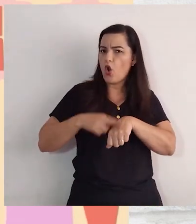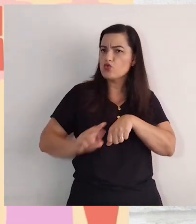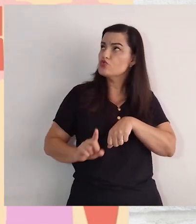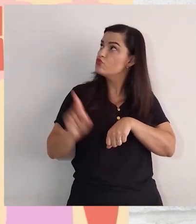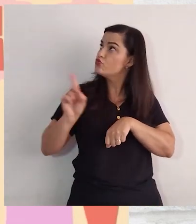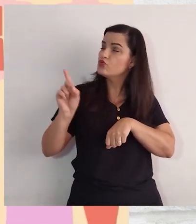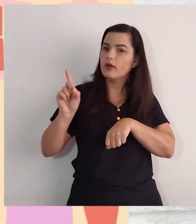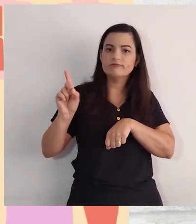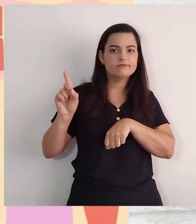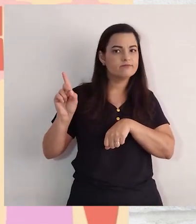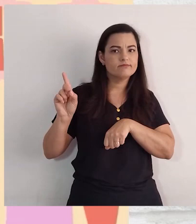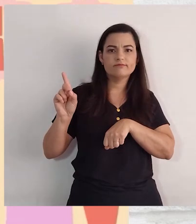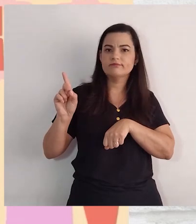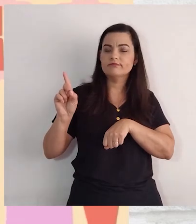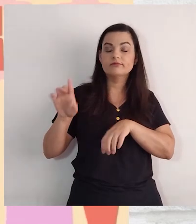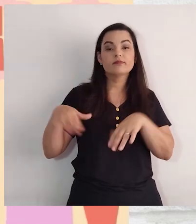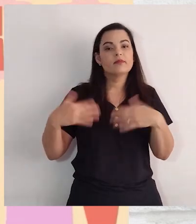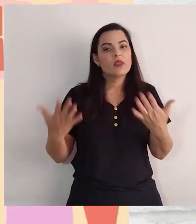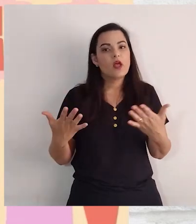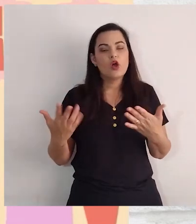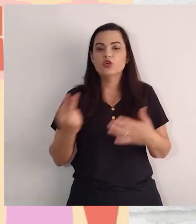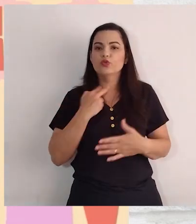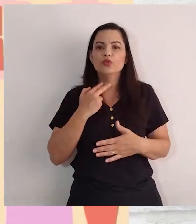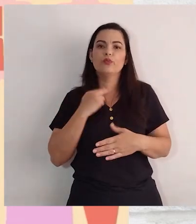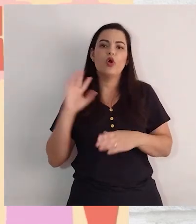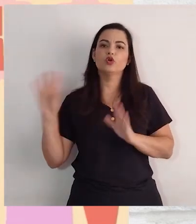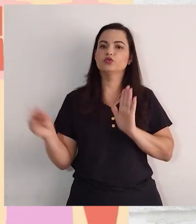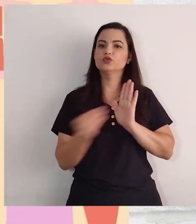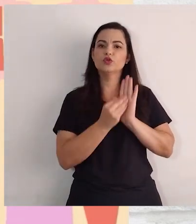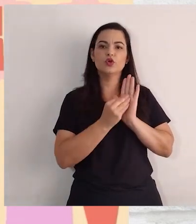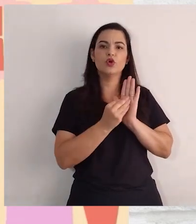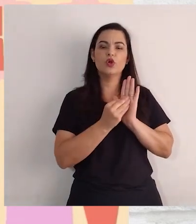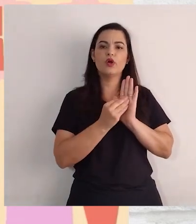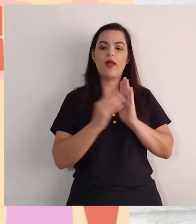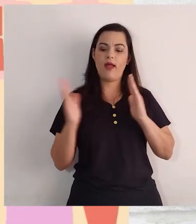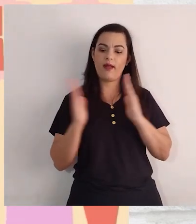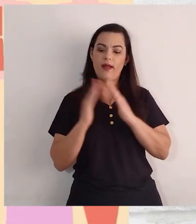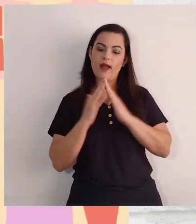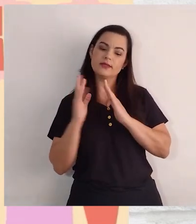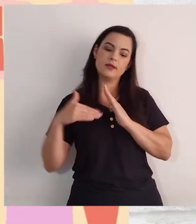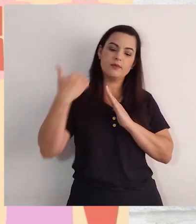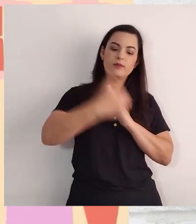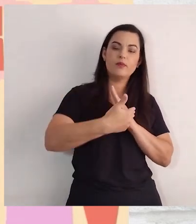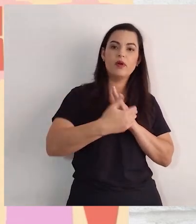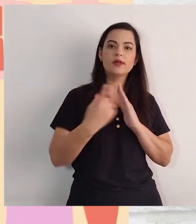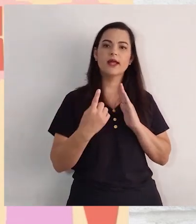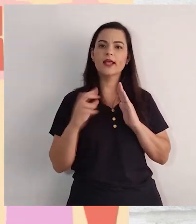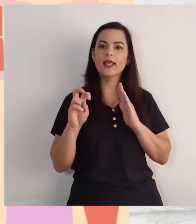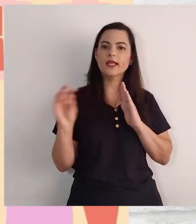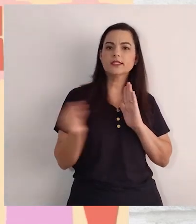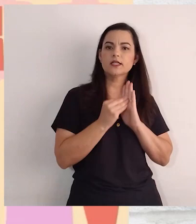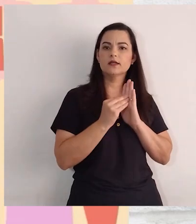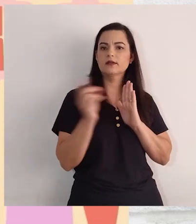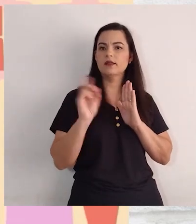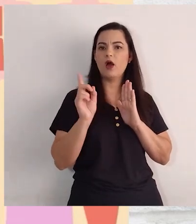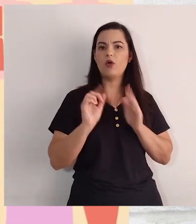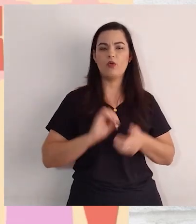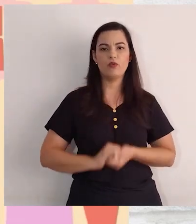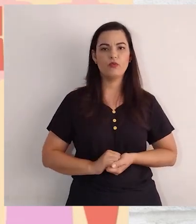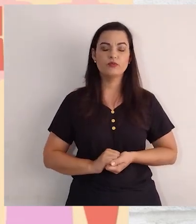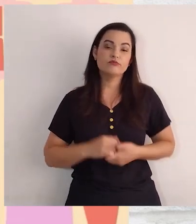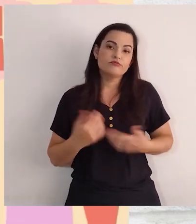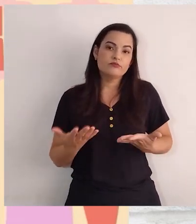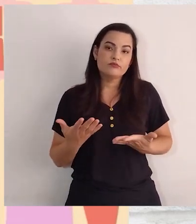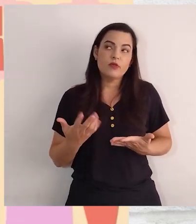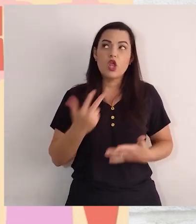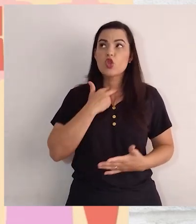Não, então eu não posso colocar o número 15 na próxima casa. Já que eu não posso colocar o número